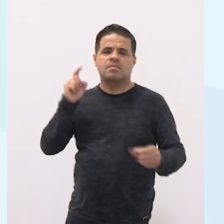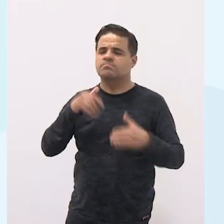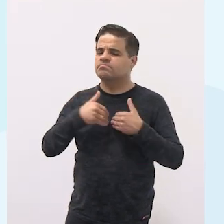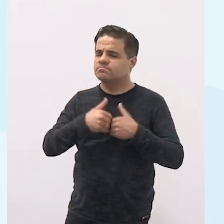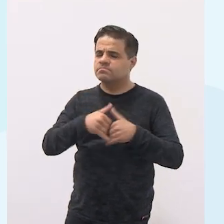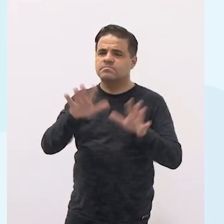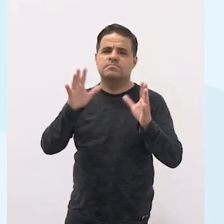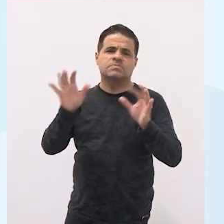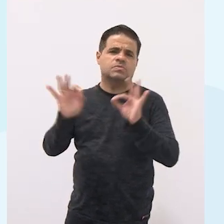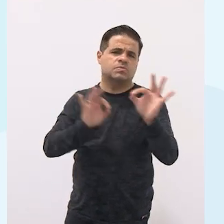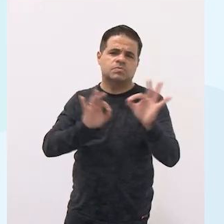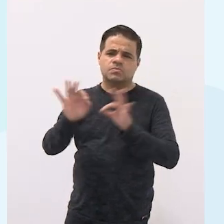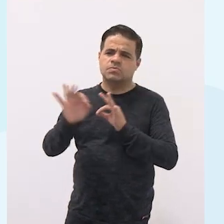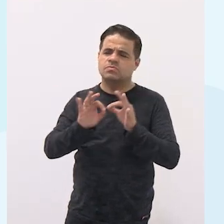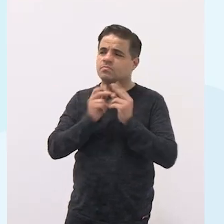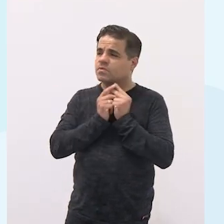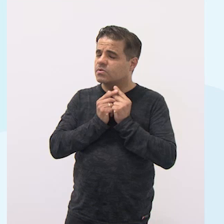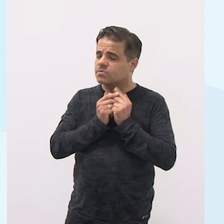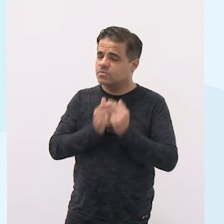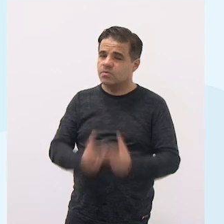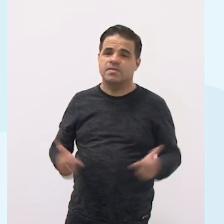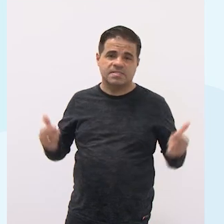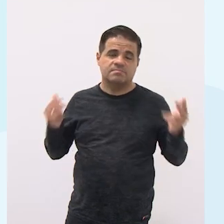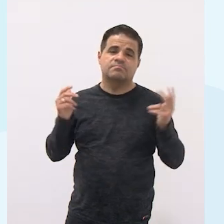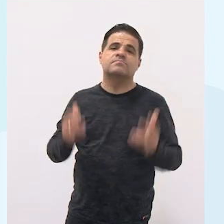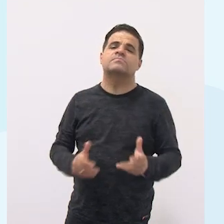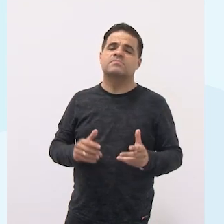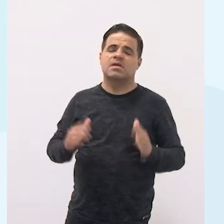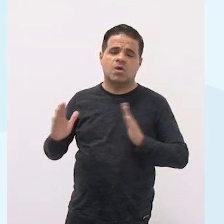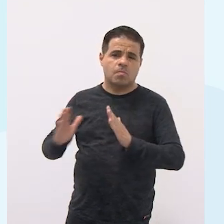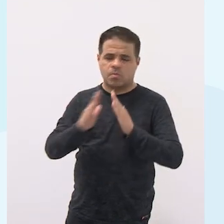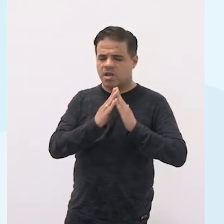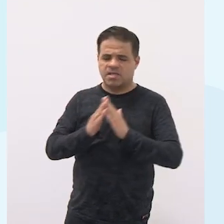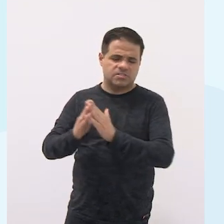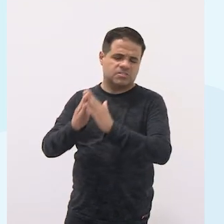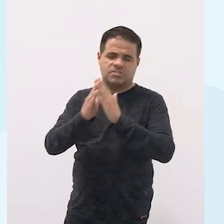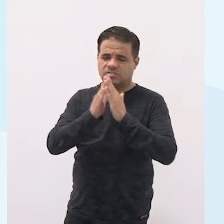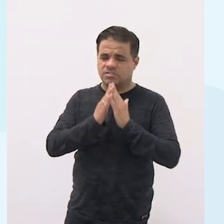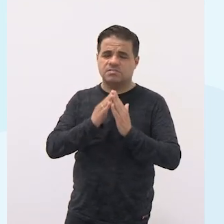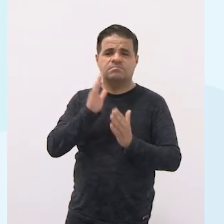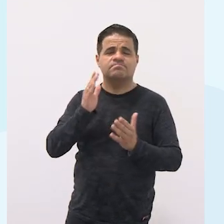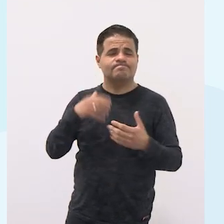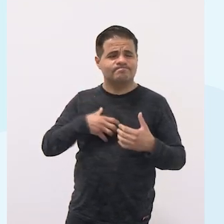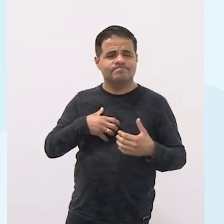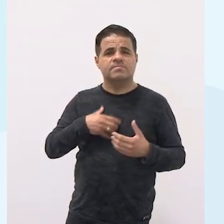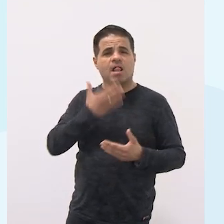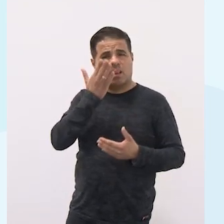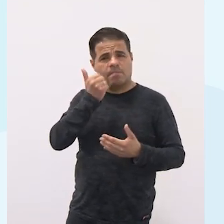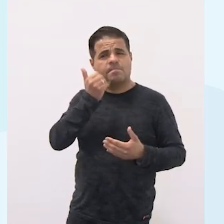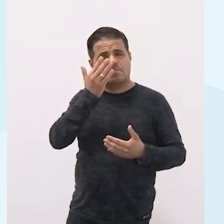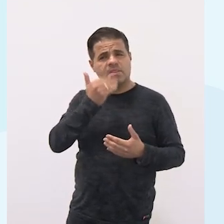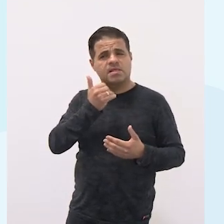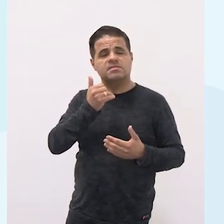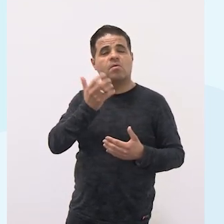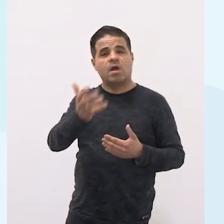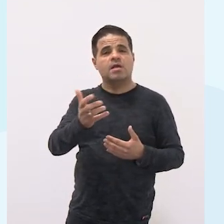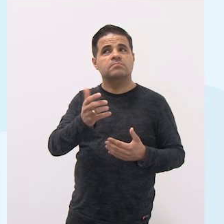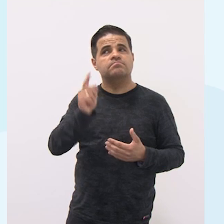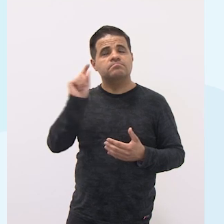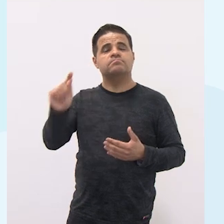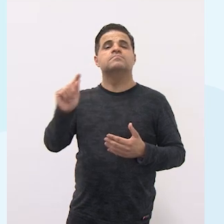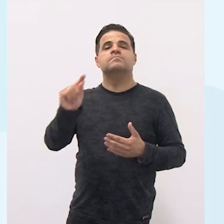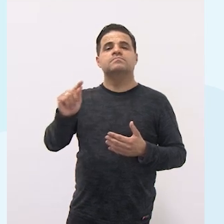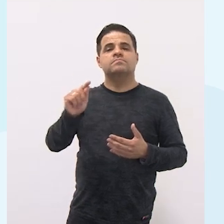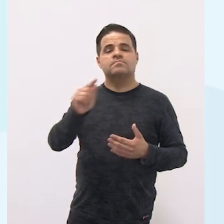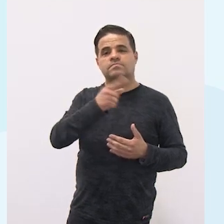querem resolver as coisas, que elas querem ter moradia, que elas querem ter alimentação, e que querem